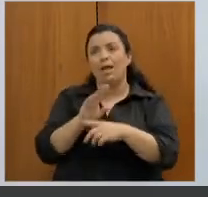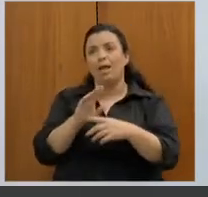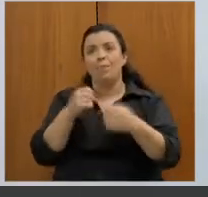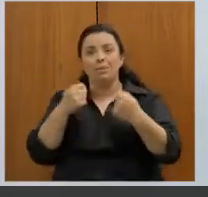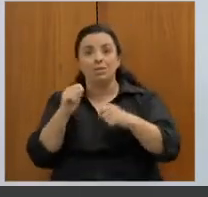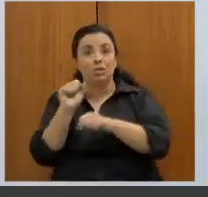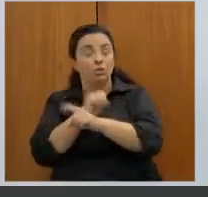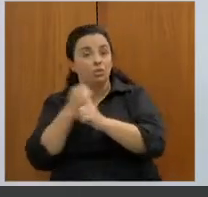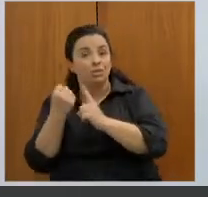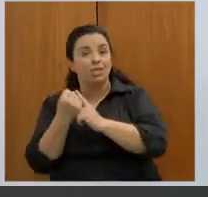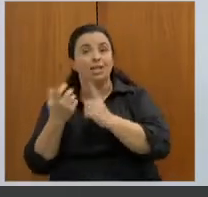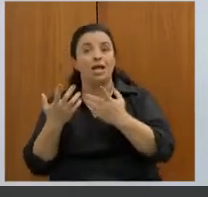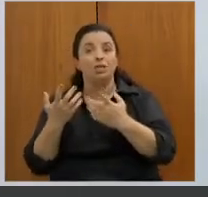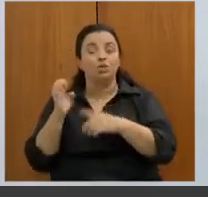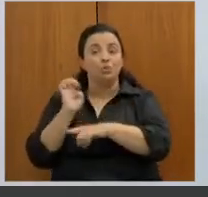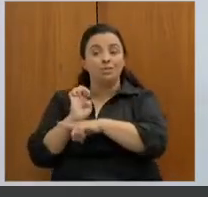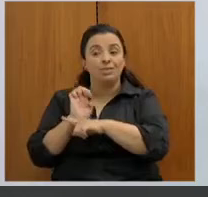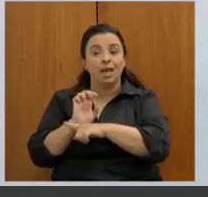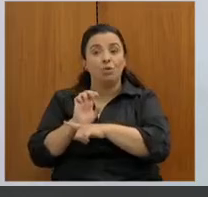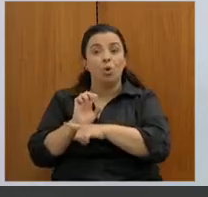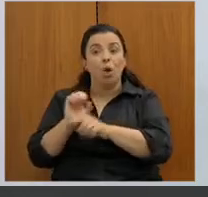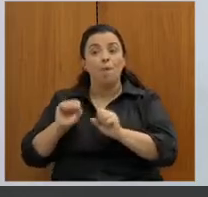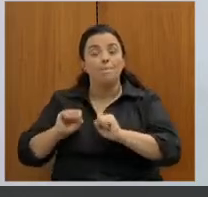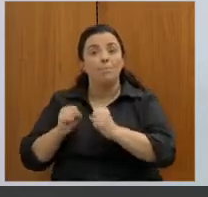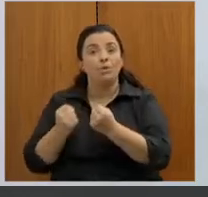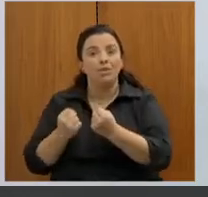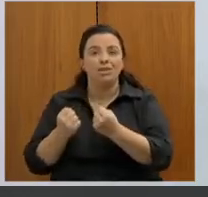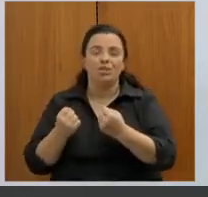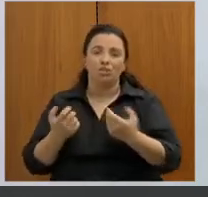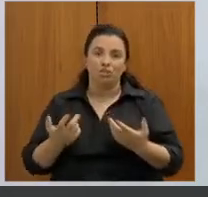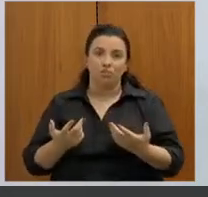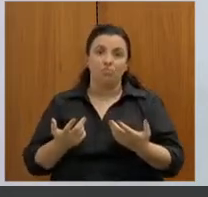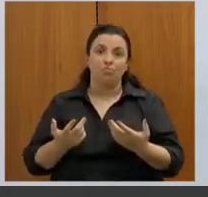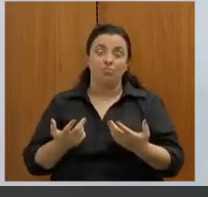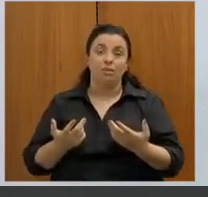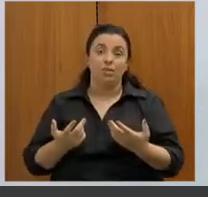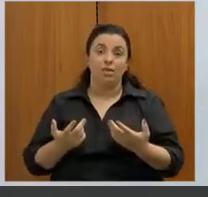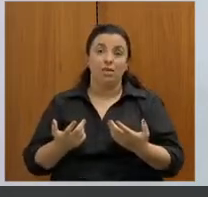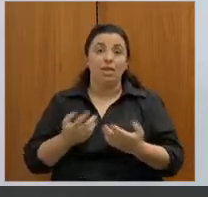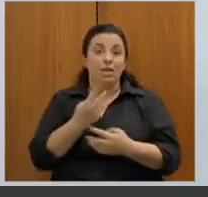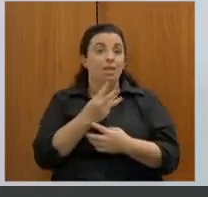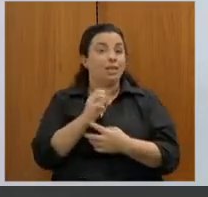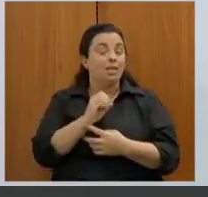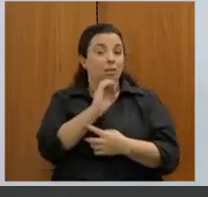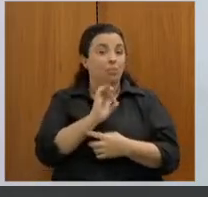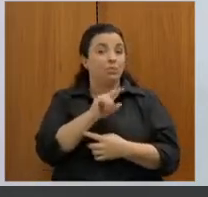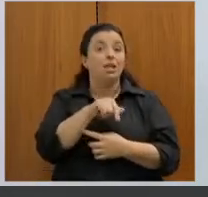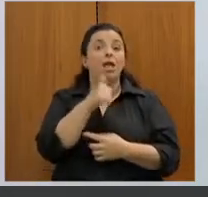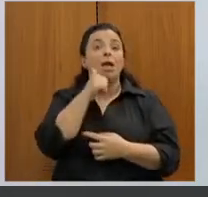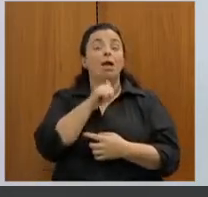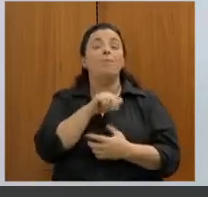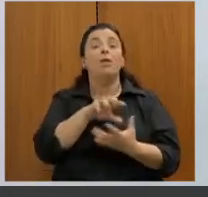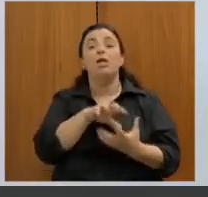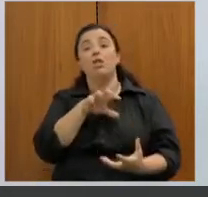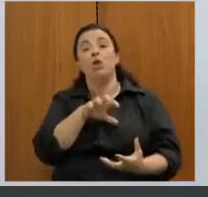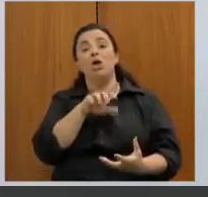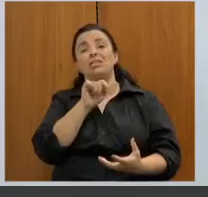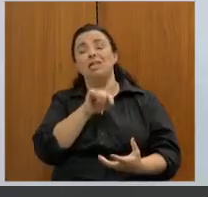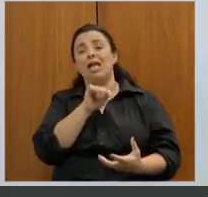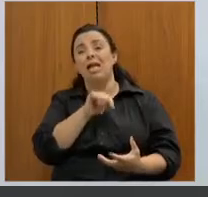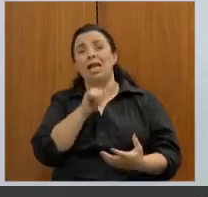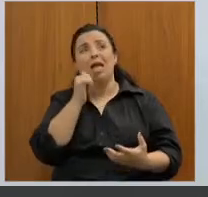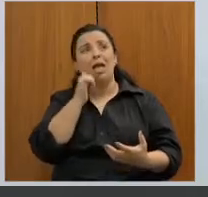e Olá seja e trinta por cento mulheres idosas né então preciso também outro grupo